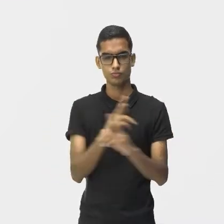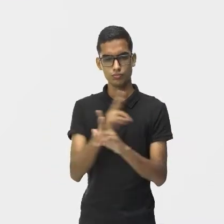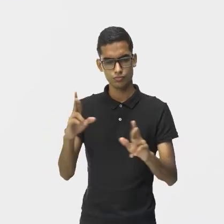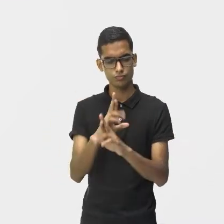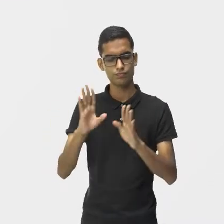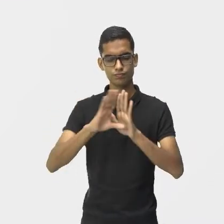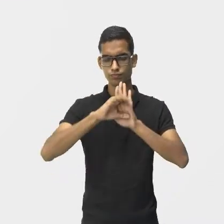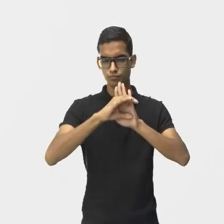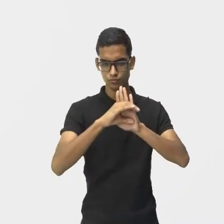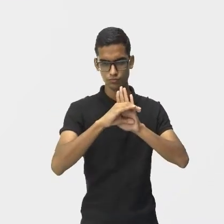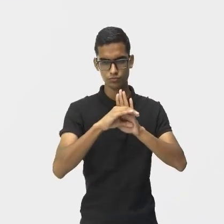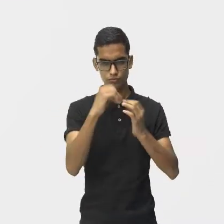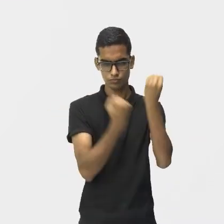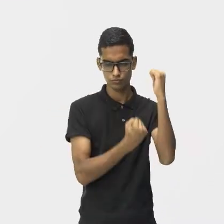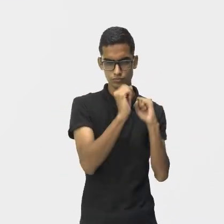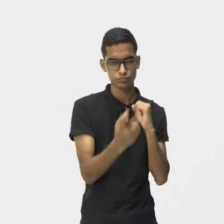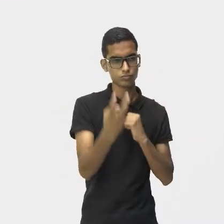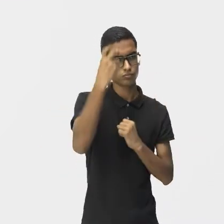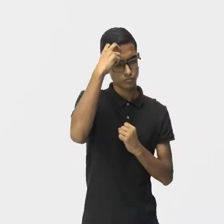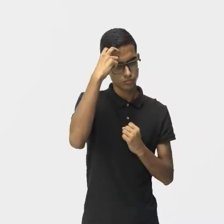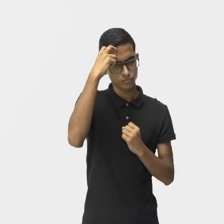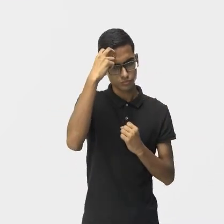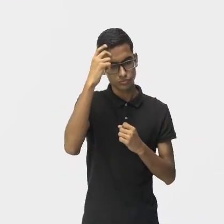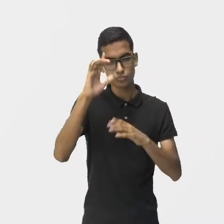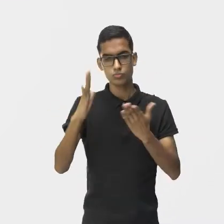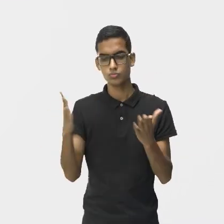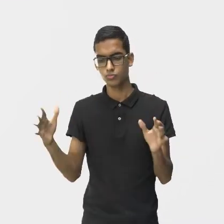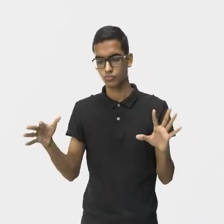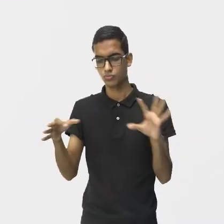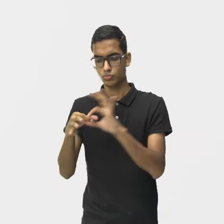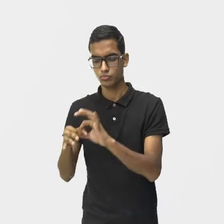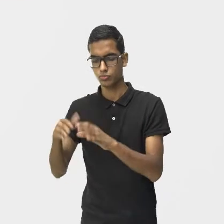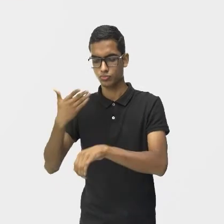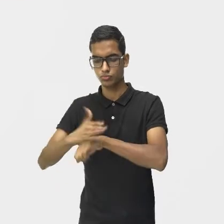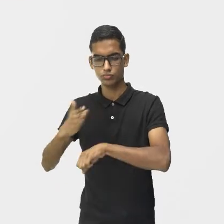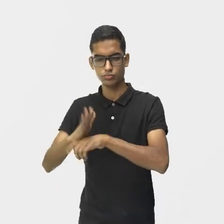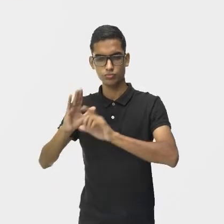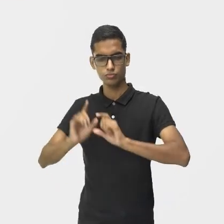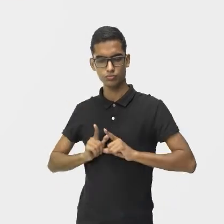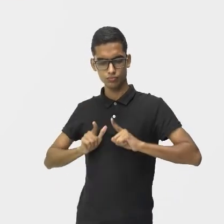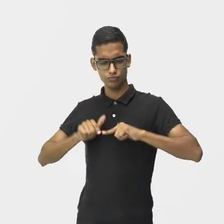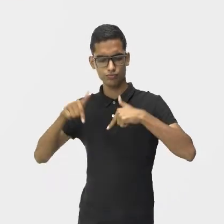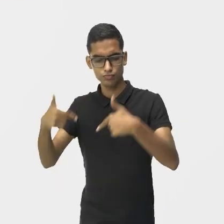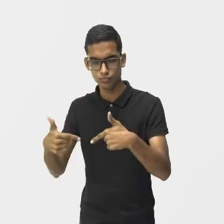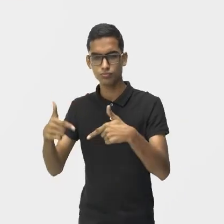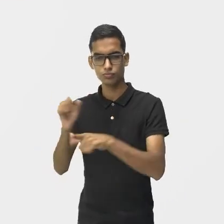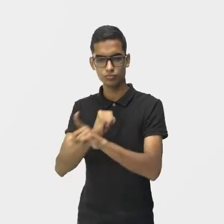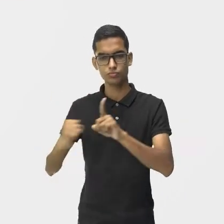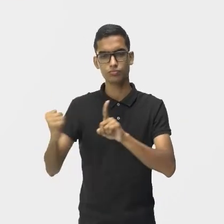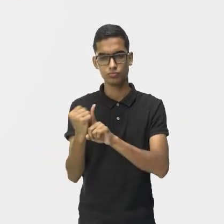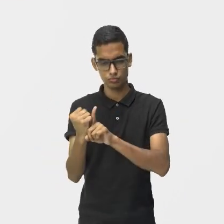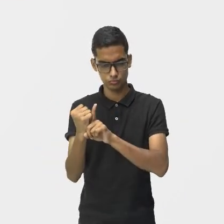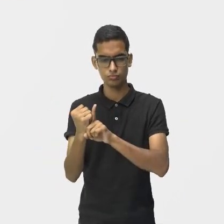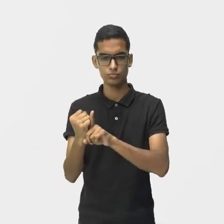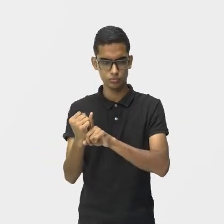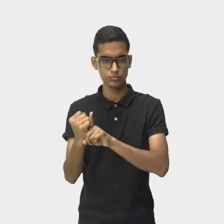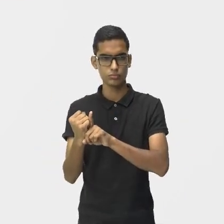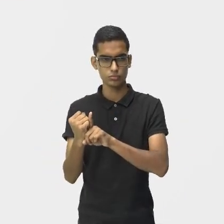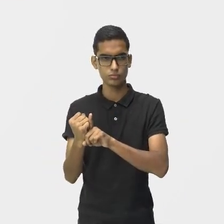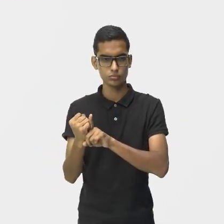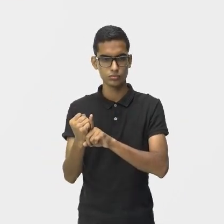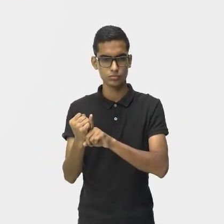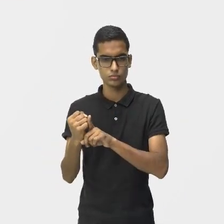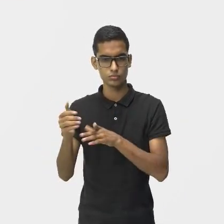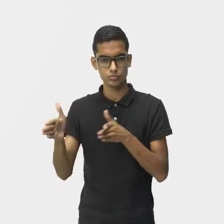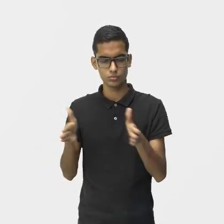esses conceitos de indústria cultural com a prática social em Bourdieu. Práticas sociais, na